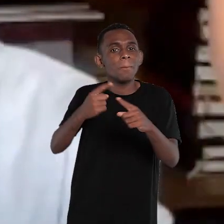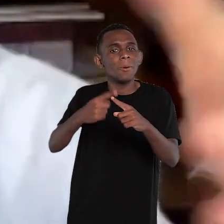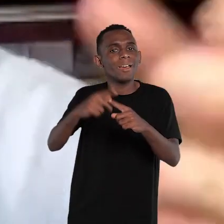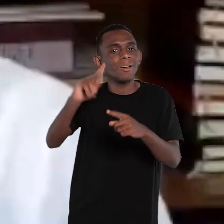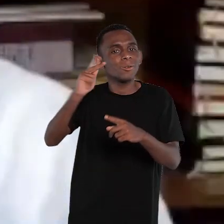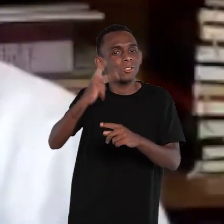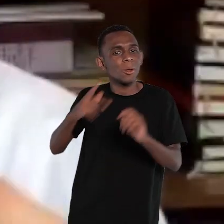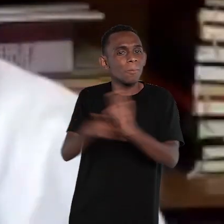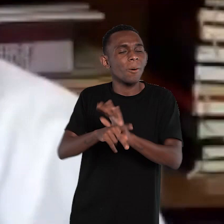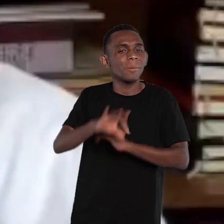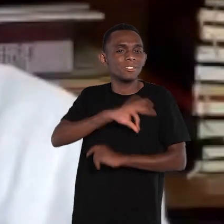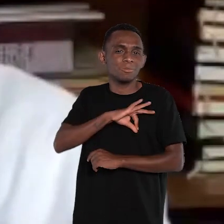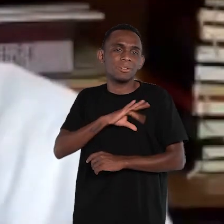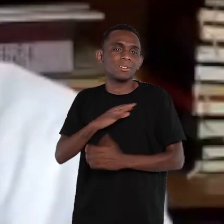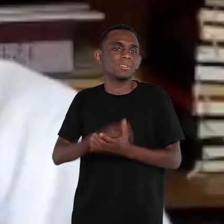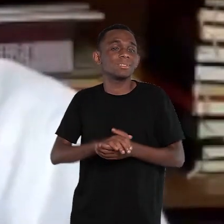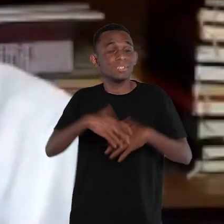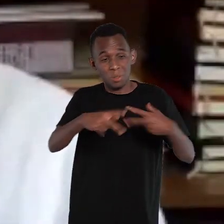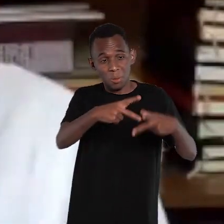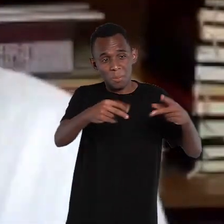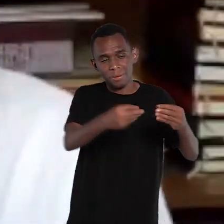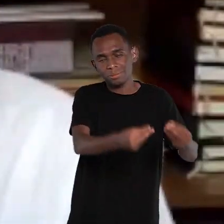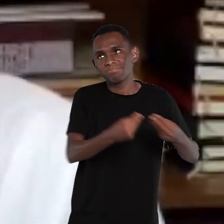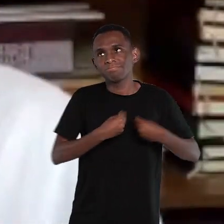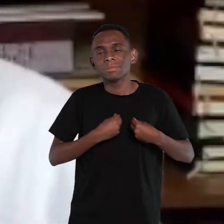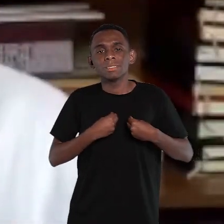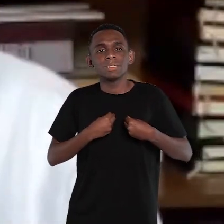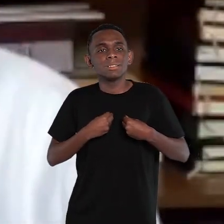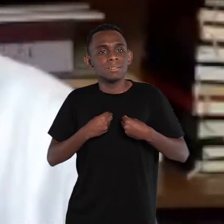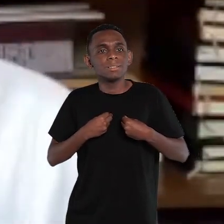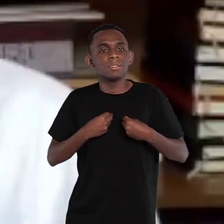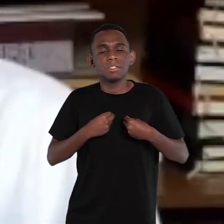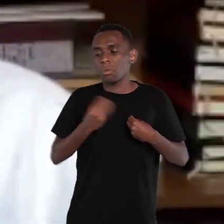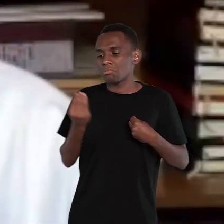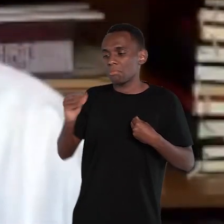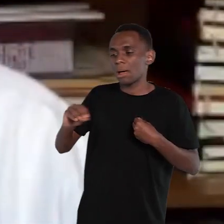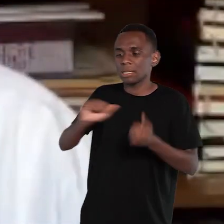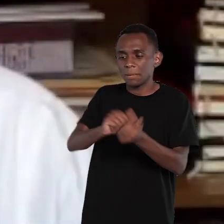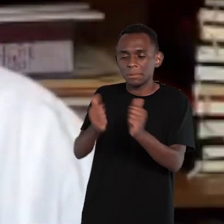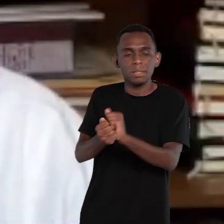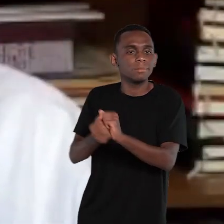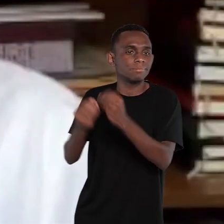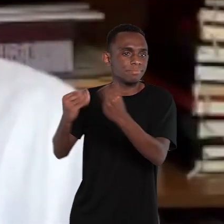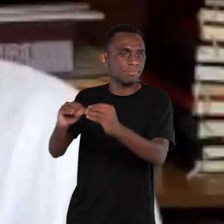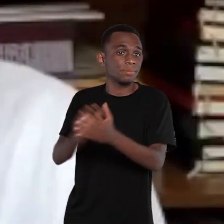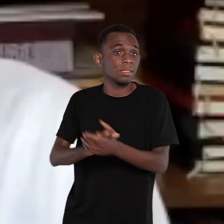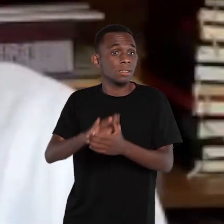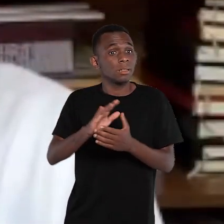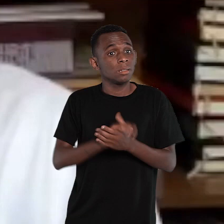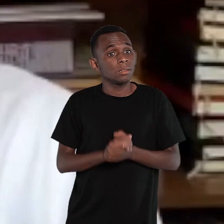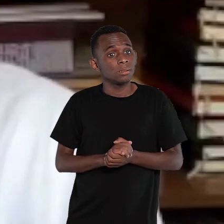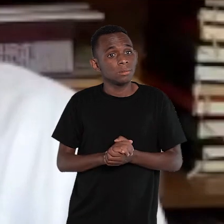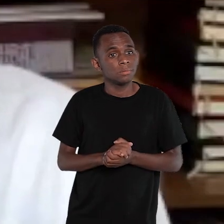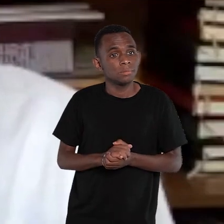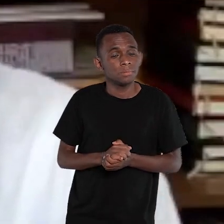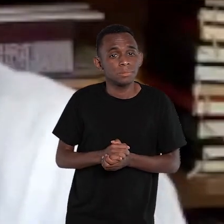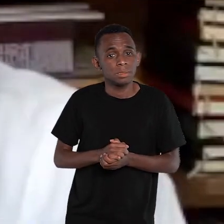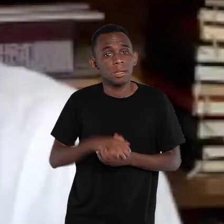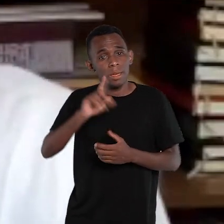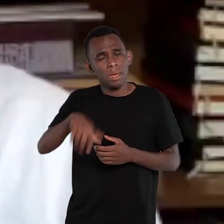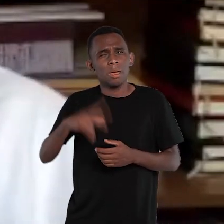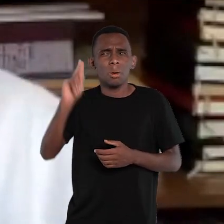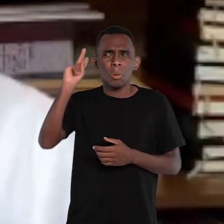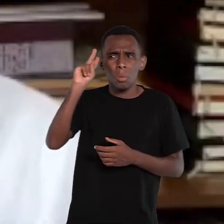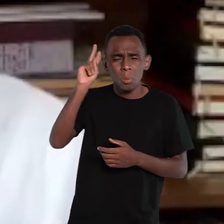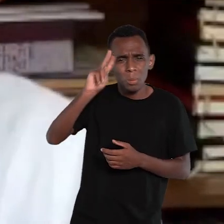Gambés era assim, foi me dado de presente na rua, eu obedeci, voltei e anotei. É uma história longa, é uma